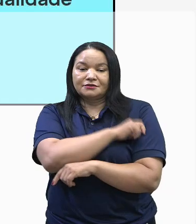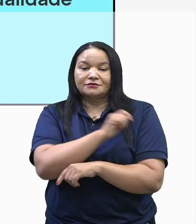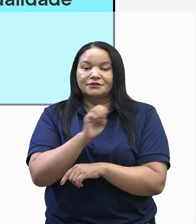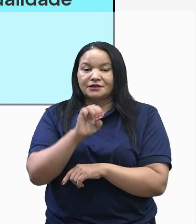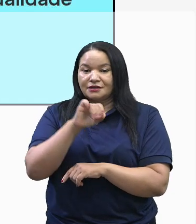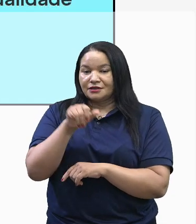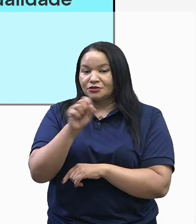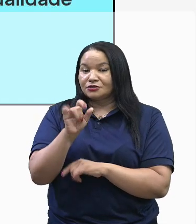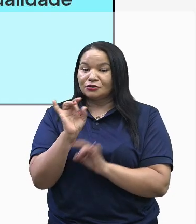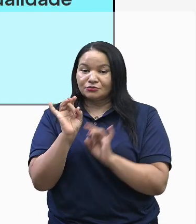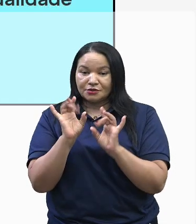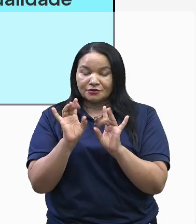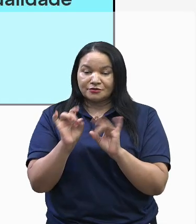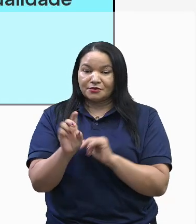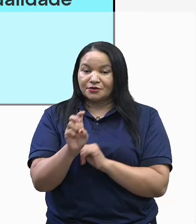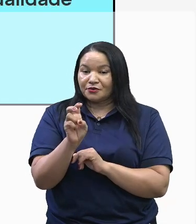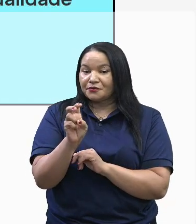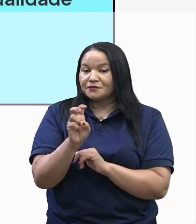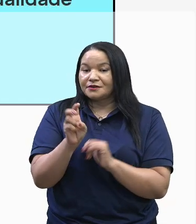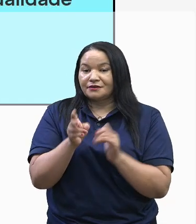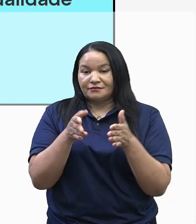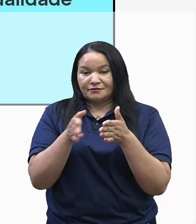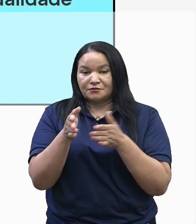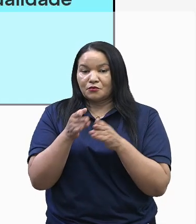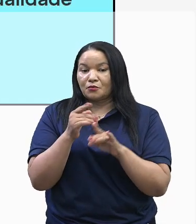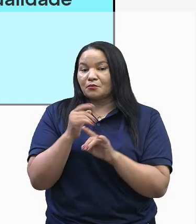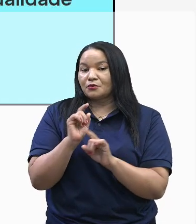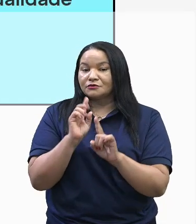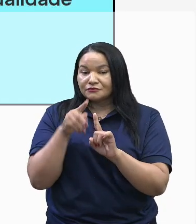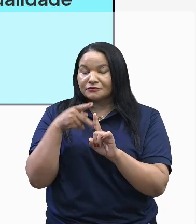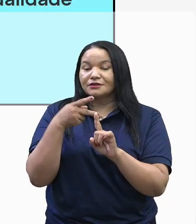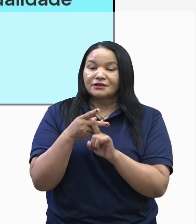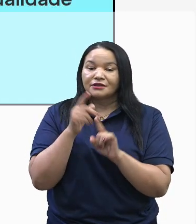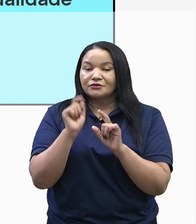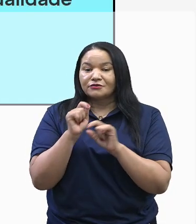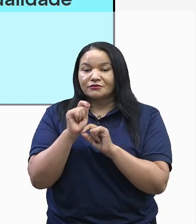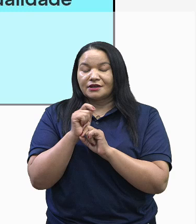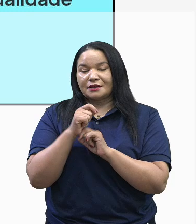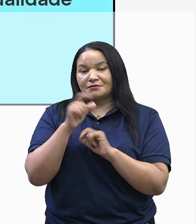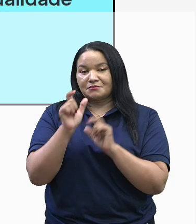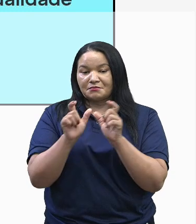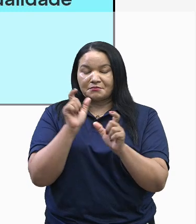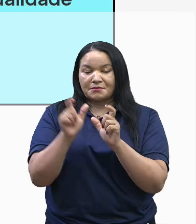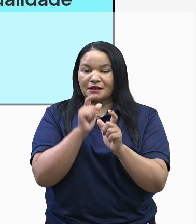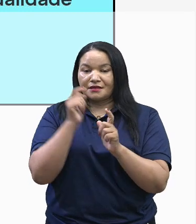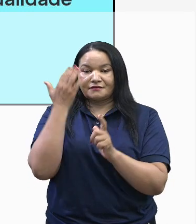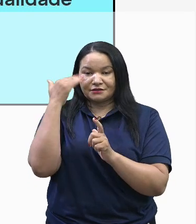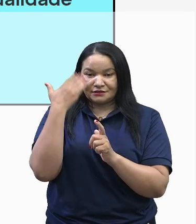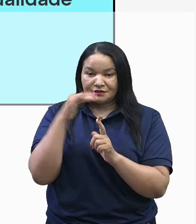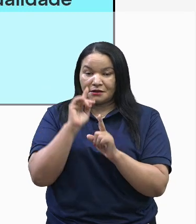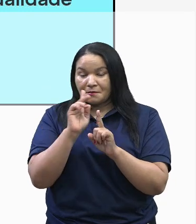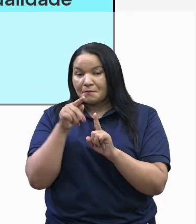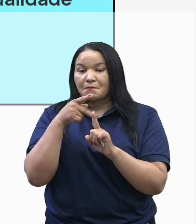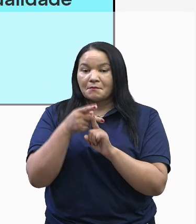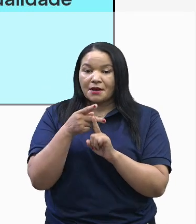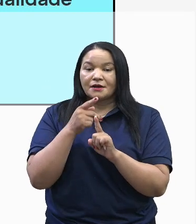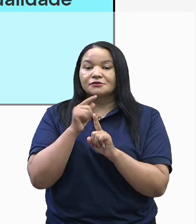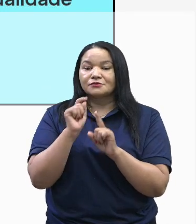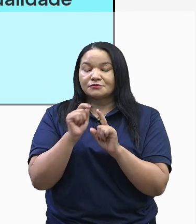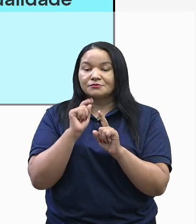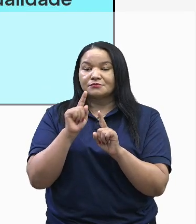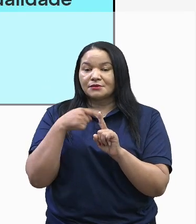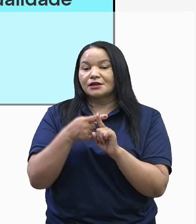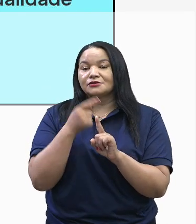especialmente da quinta etapa, pois vai além do ato de decifrar palavras, sendo um meio